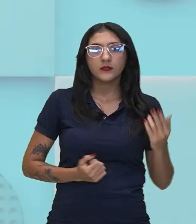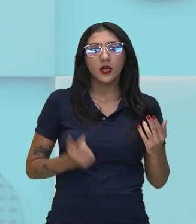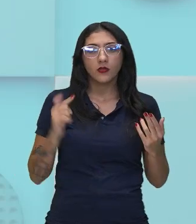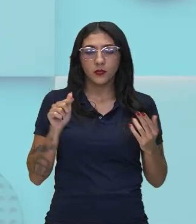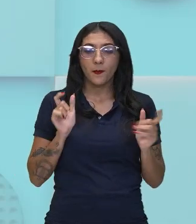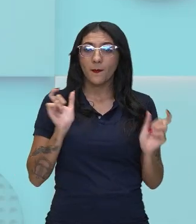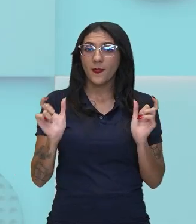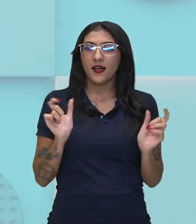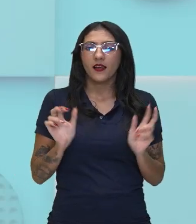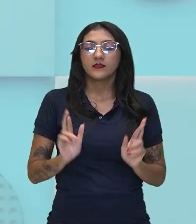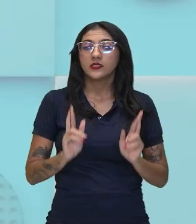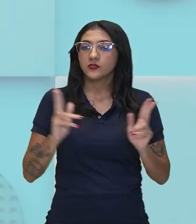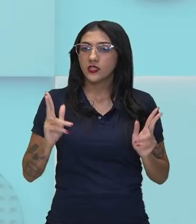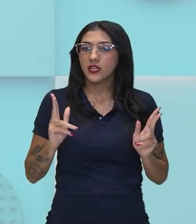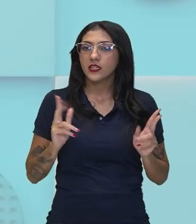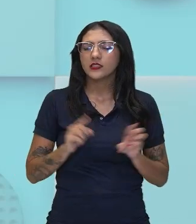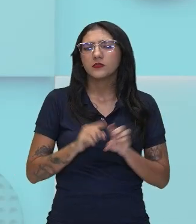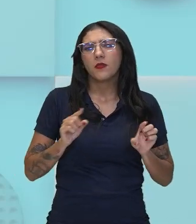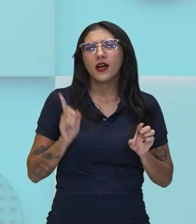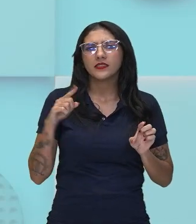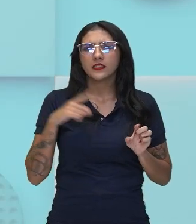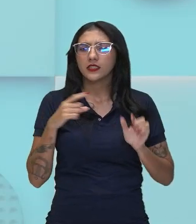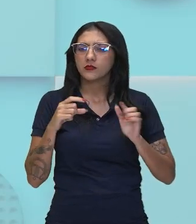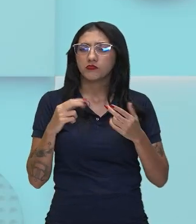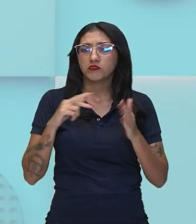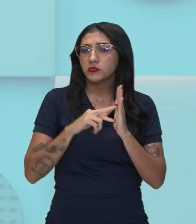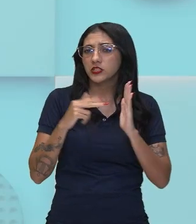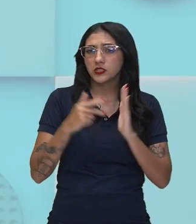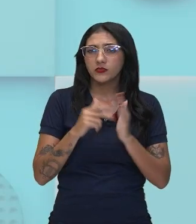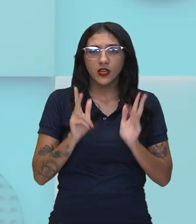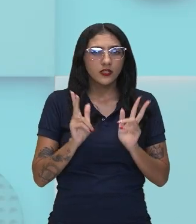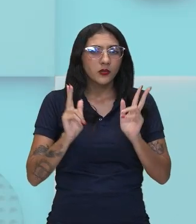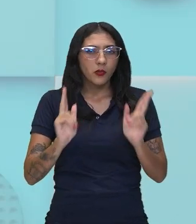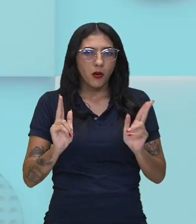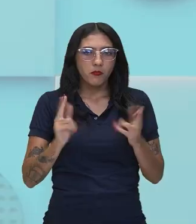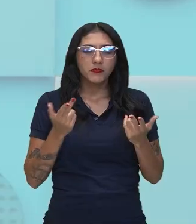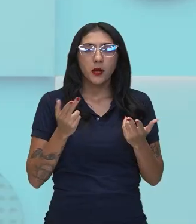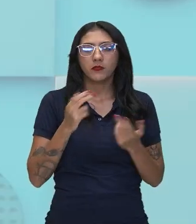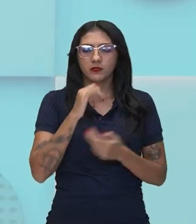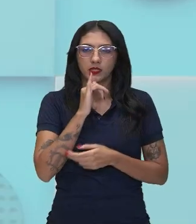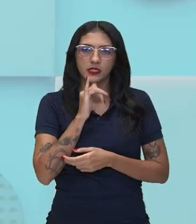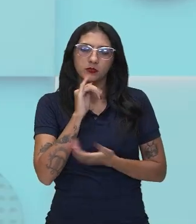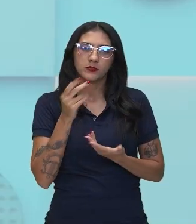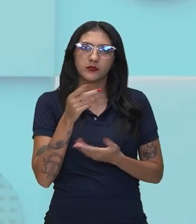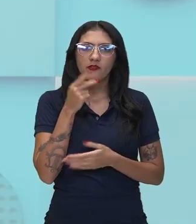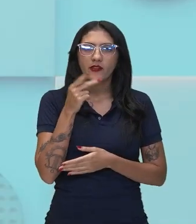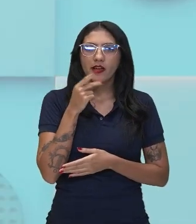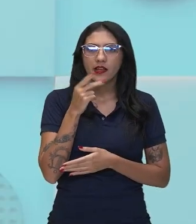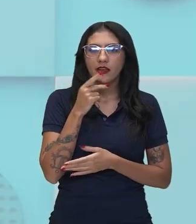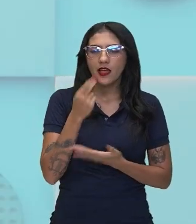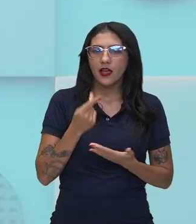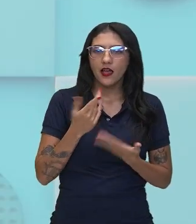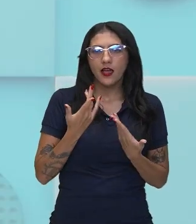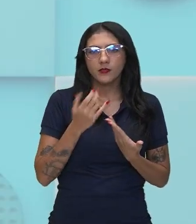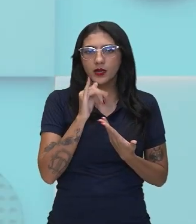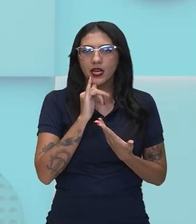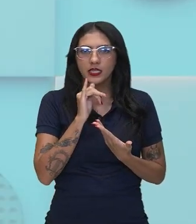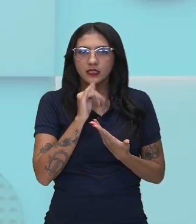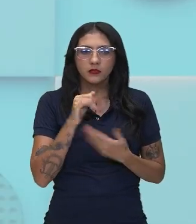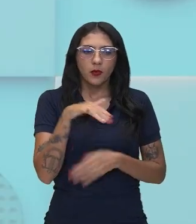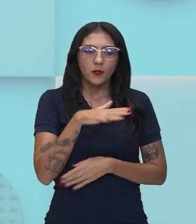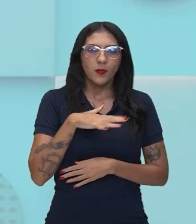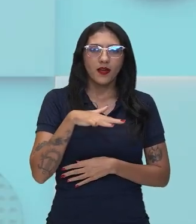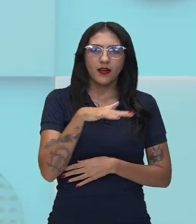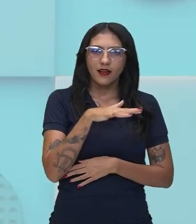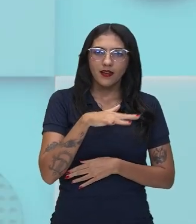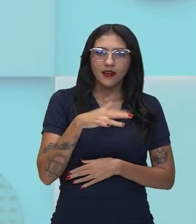diferentes, mas elas são semelhantes no significado, certo? Então, quando eu me refiro, né, ao espaço